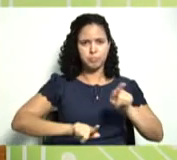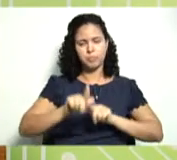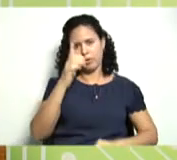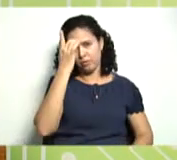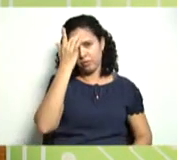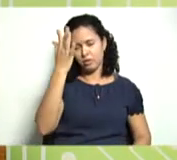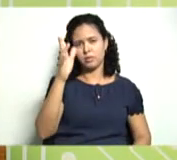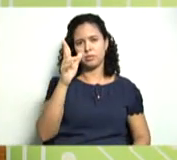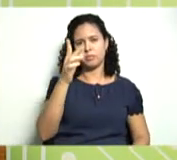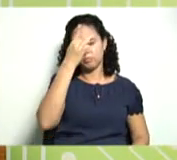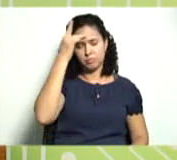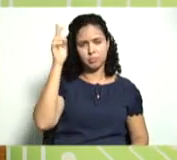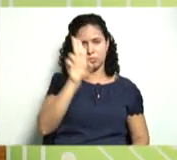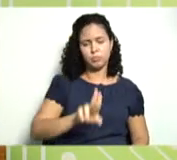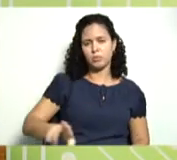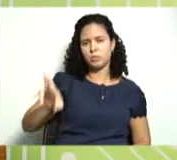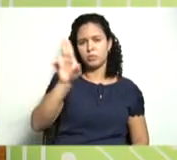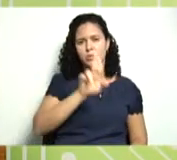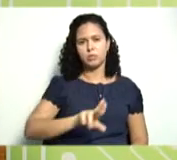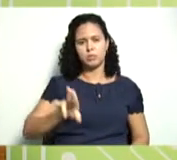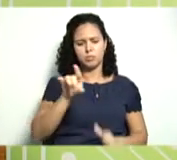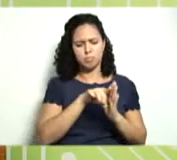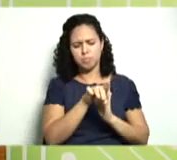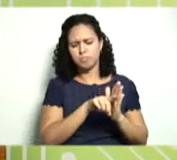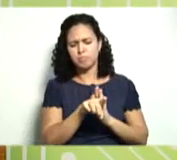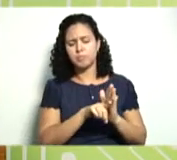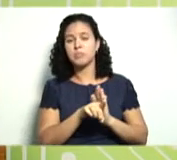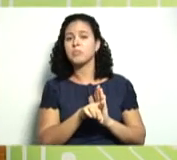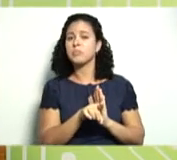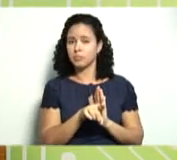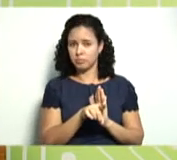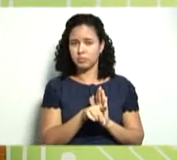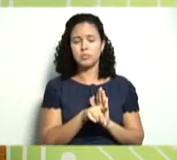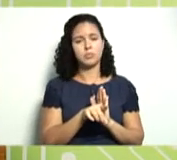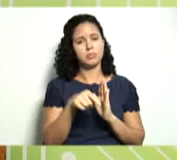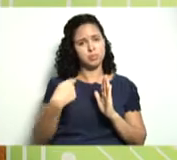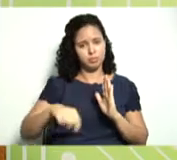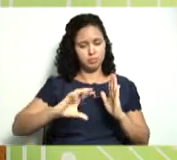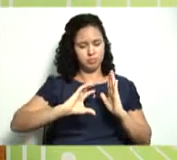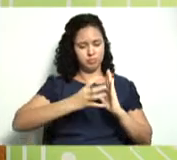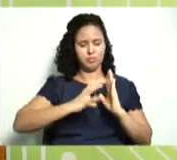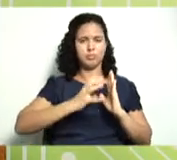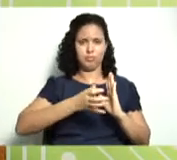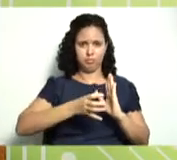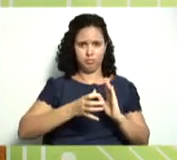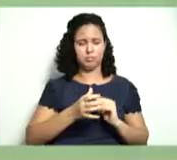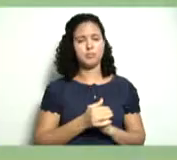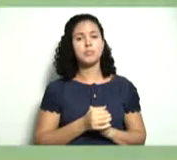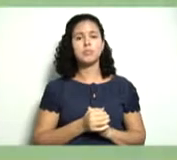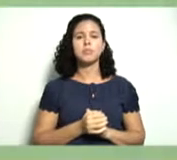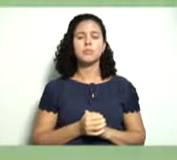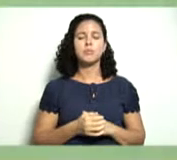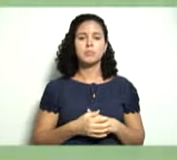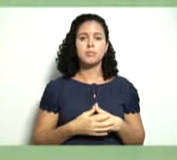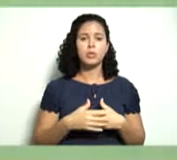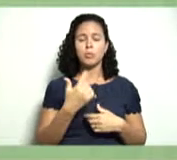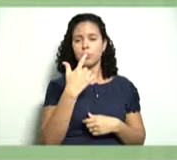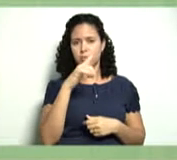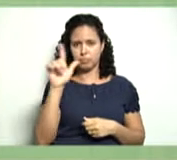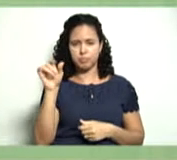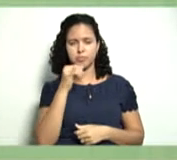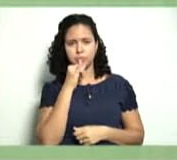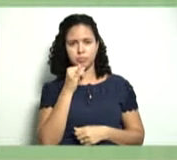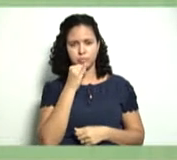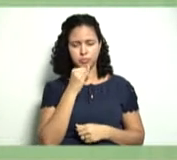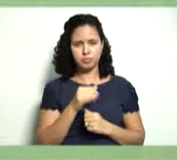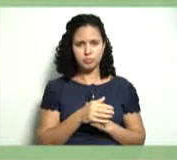o usuário para quando for fazer esse tipo de consulta certo voltando aqui outra situação é o